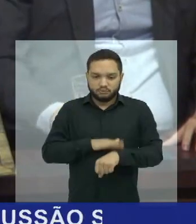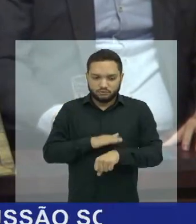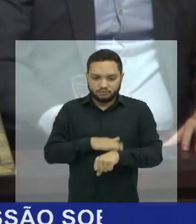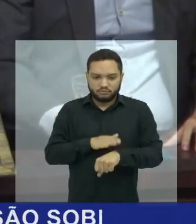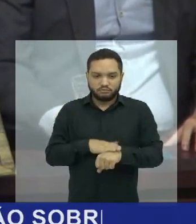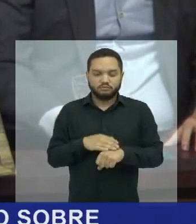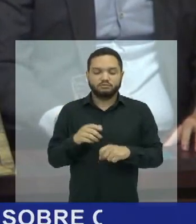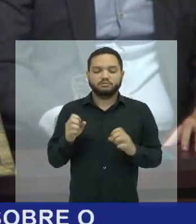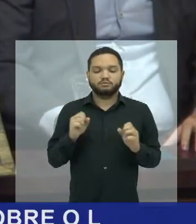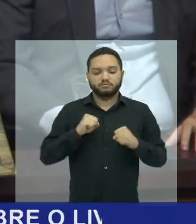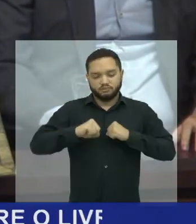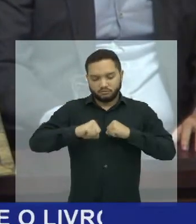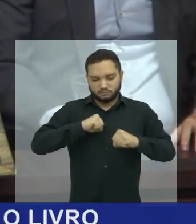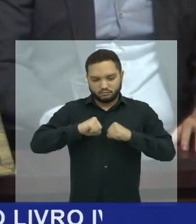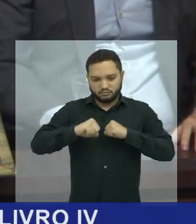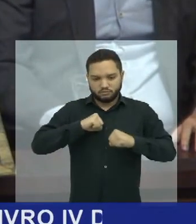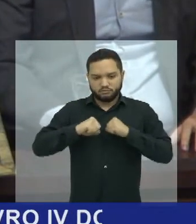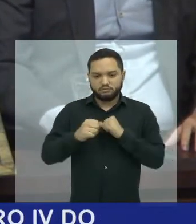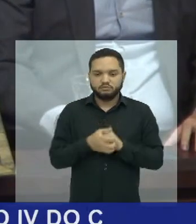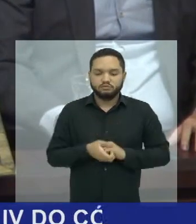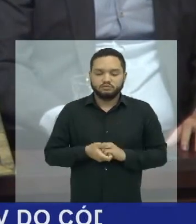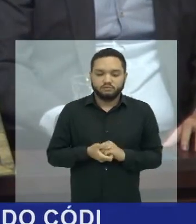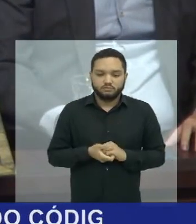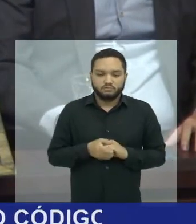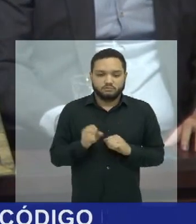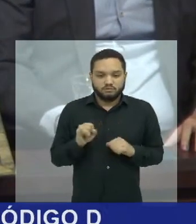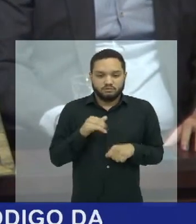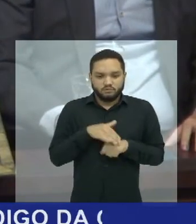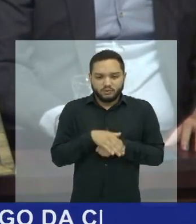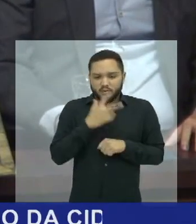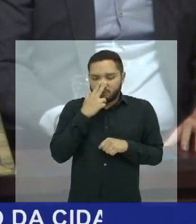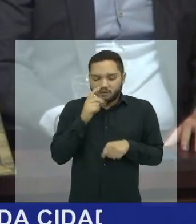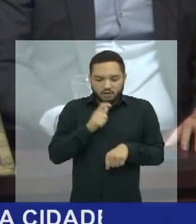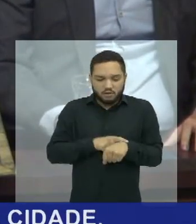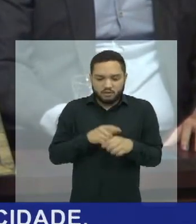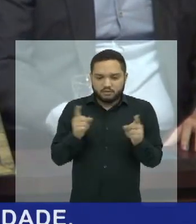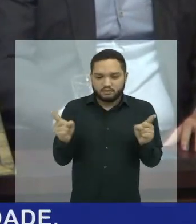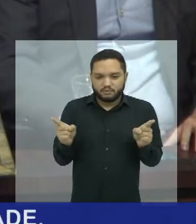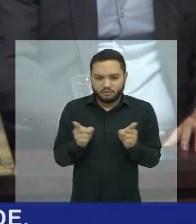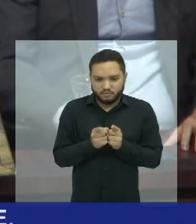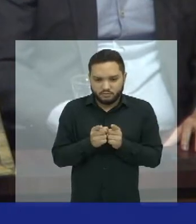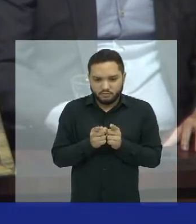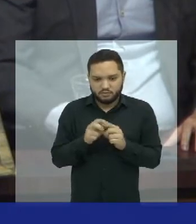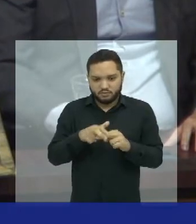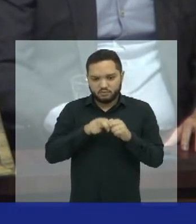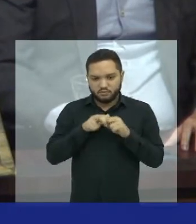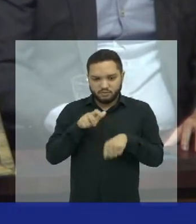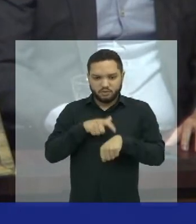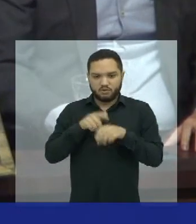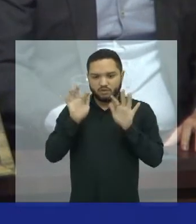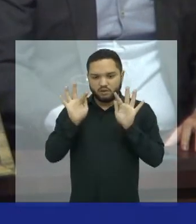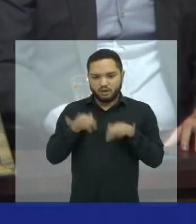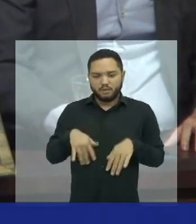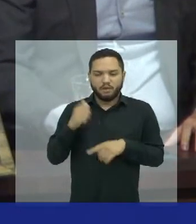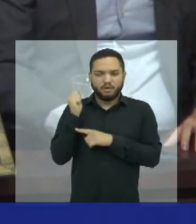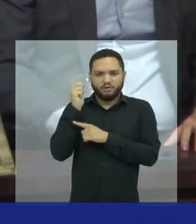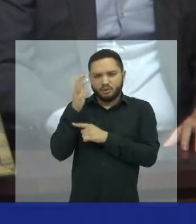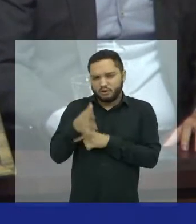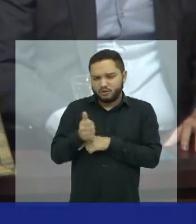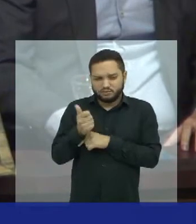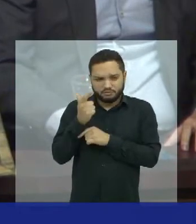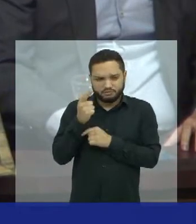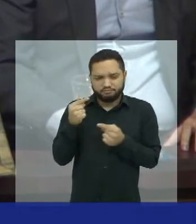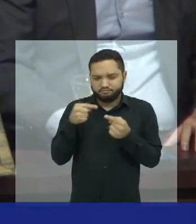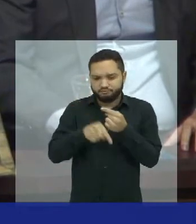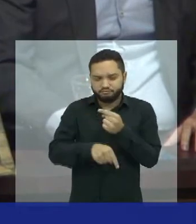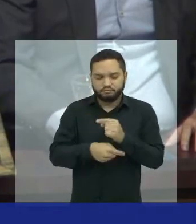os debates. Se a gente faz à noite, a gente ficaria comprimido pelo horário de término, né?